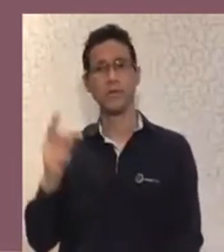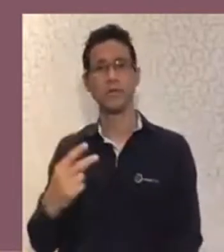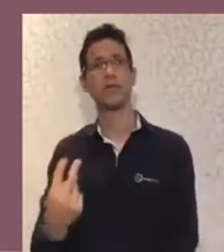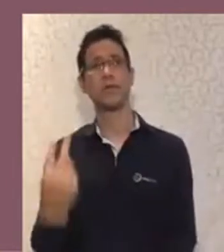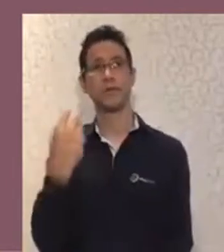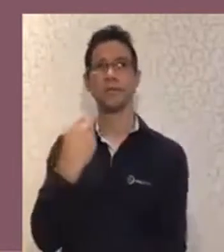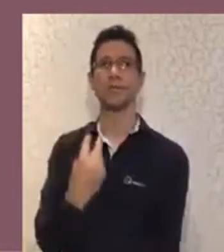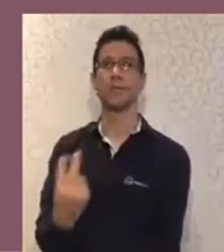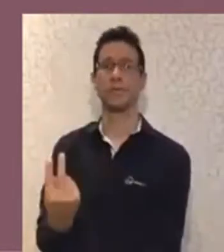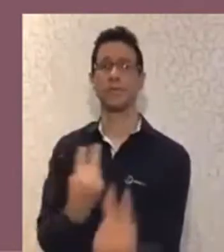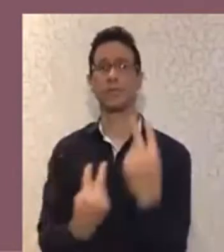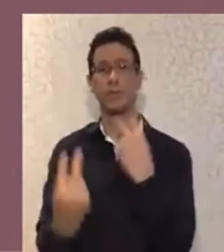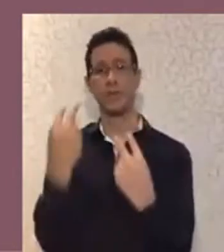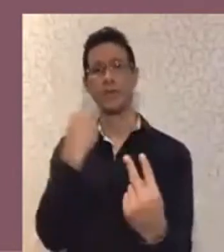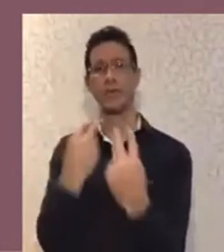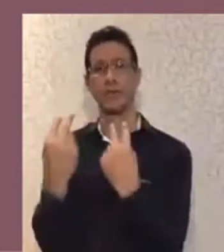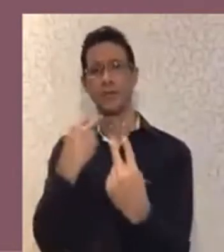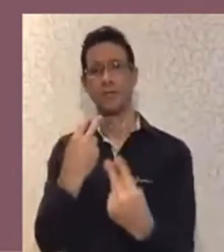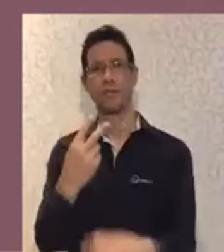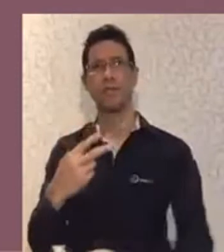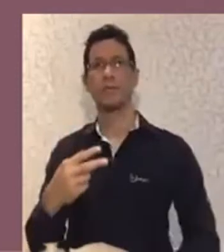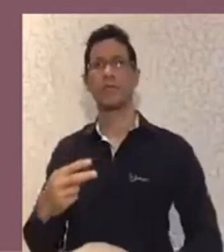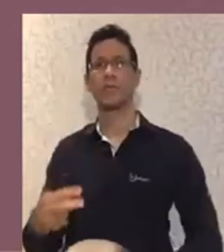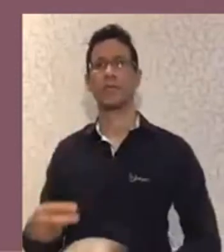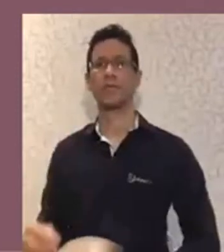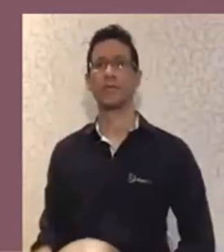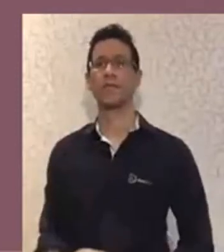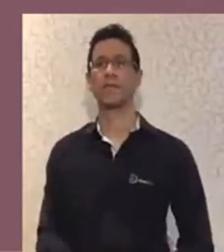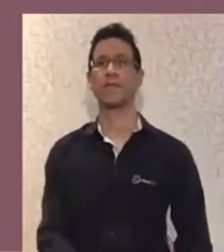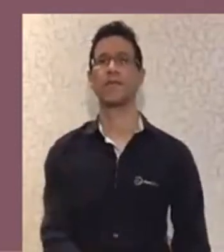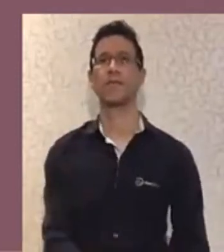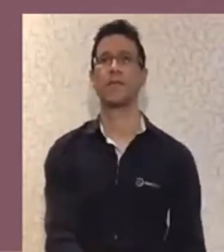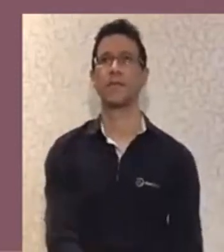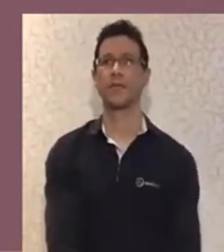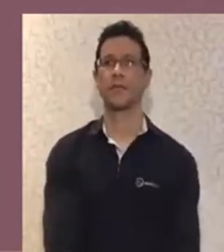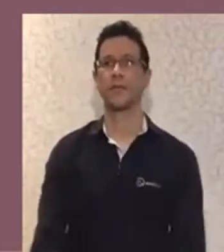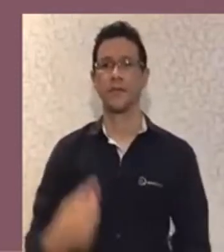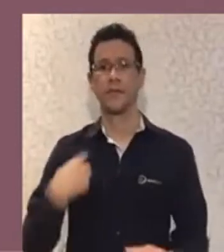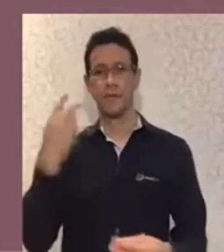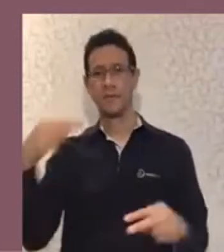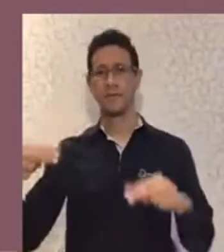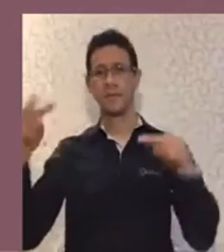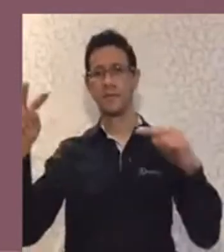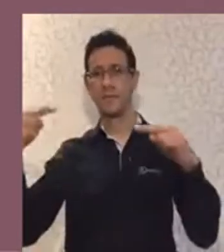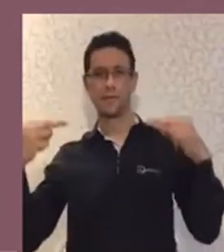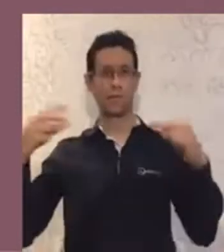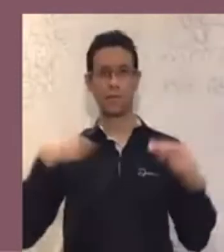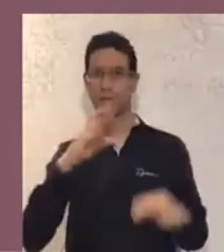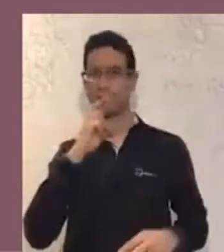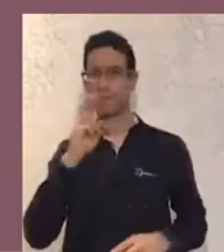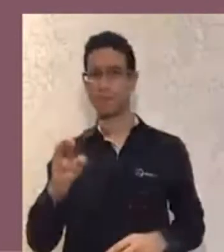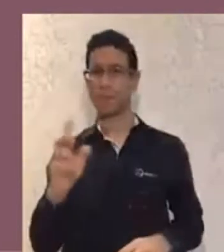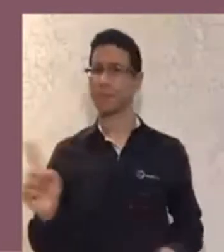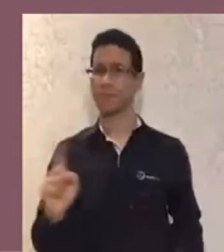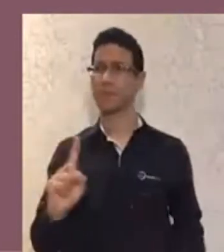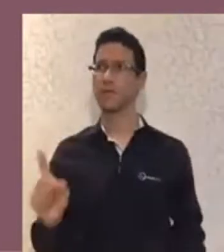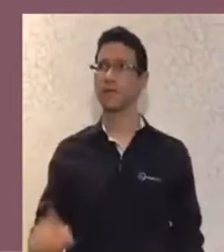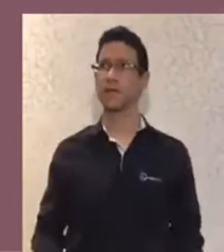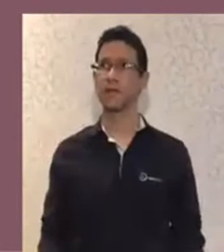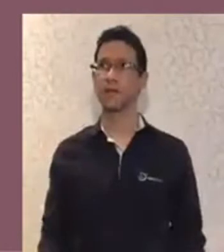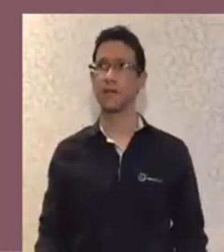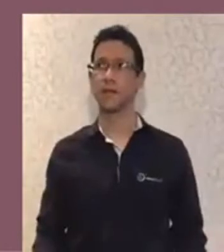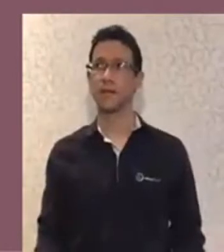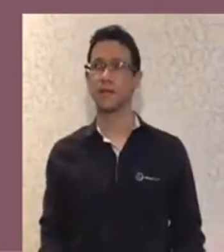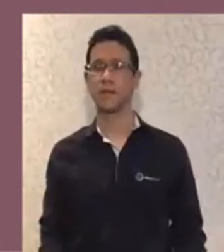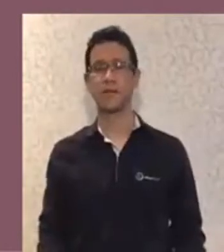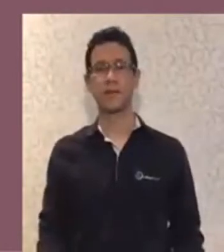ou elas desviavam o olhar, mas não respondiam. Quer dizer, vejam bem, essa relação